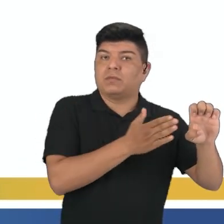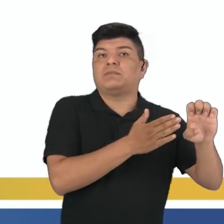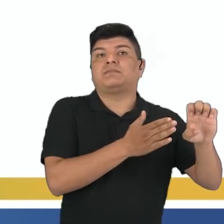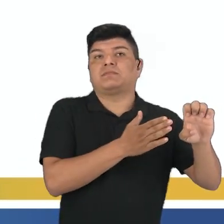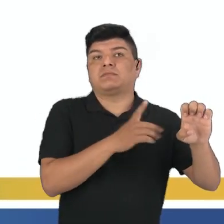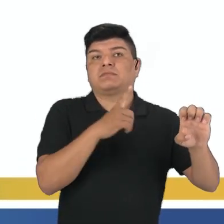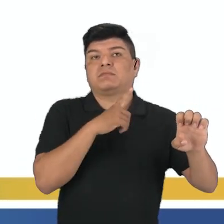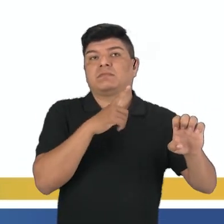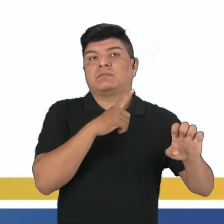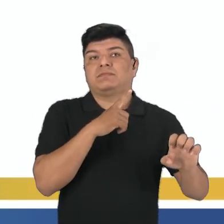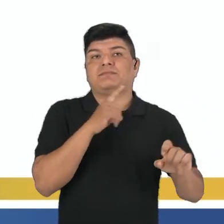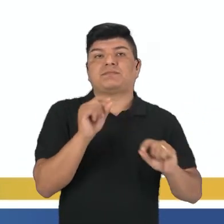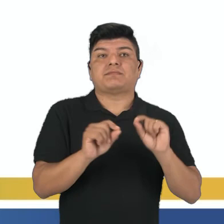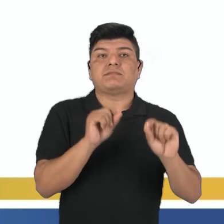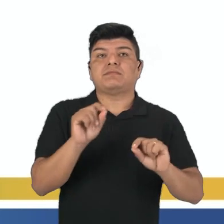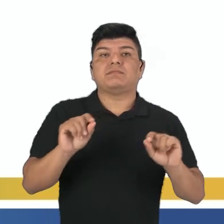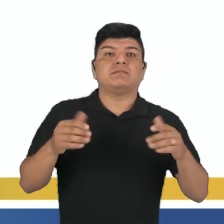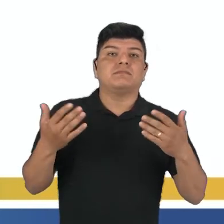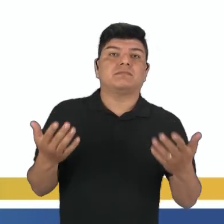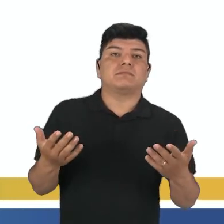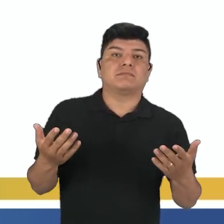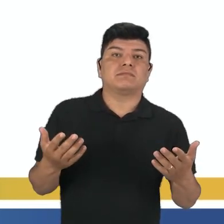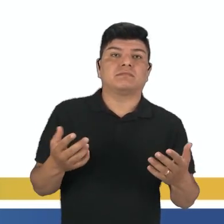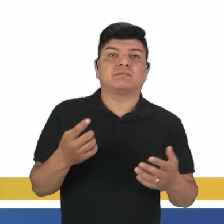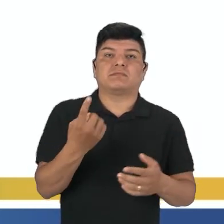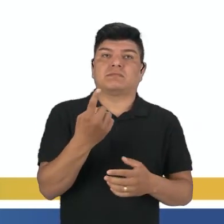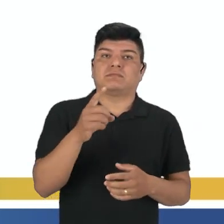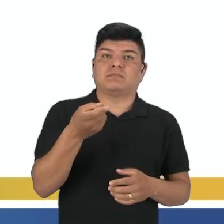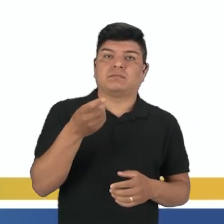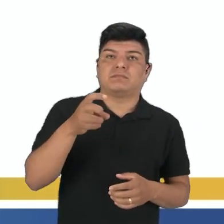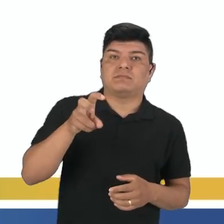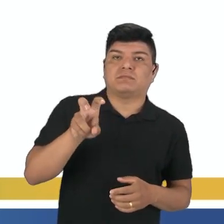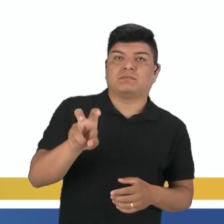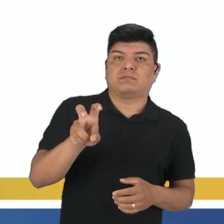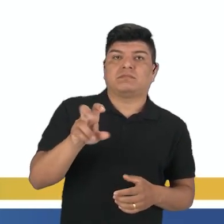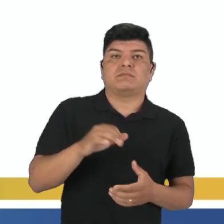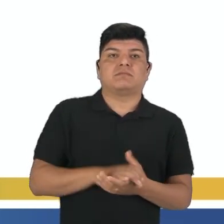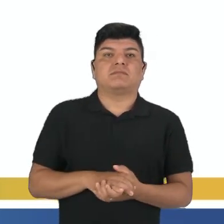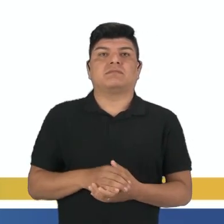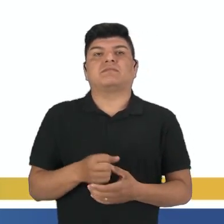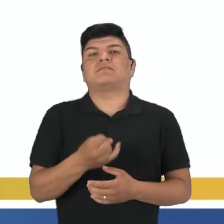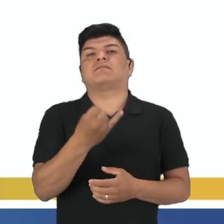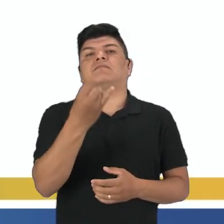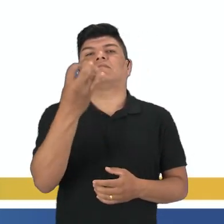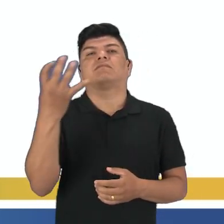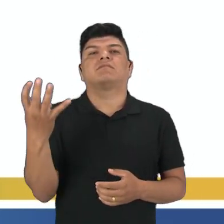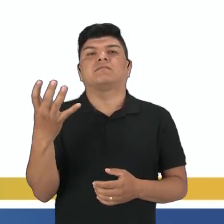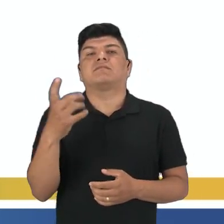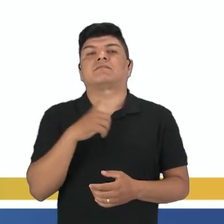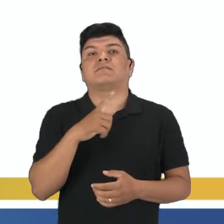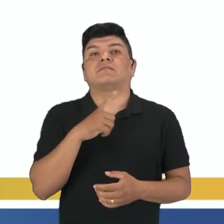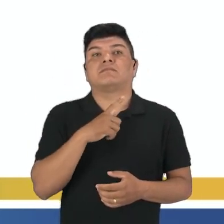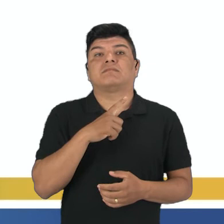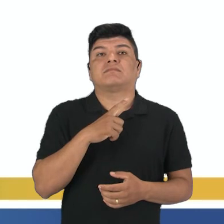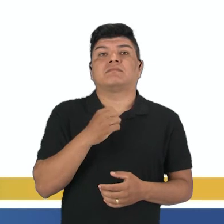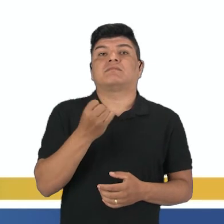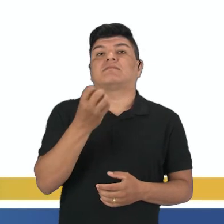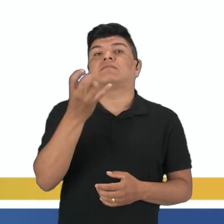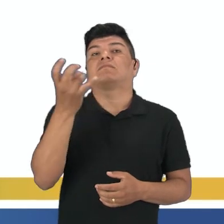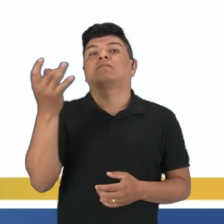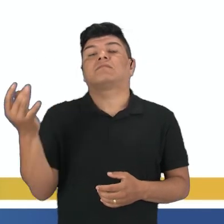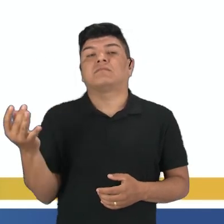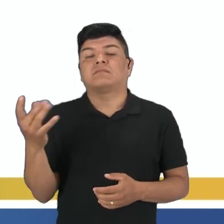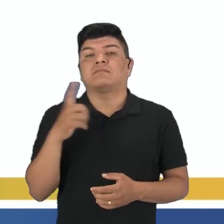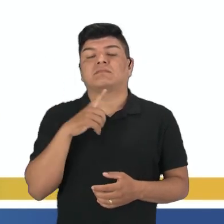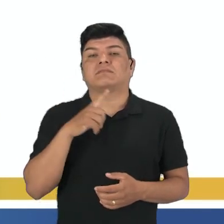5, eu vou obter que mantissa? 1,5. Quantas casas eu vou ter andado? Quantos